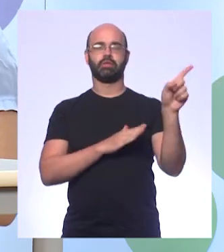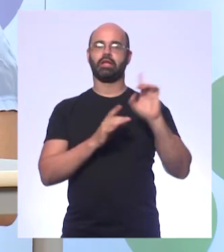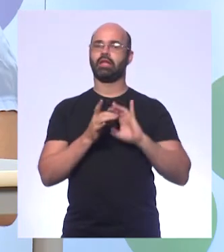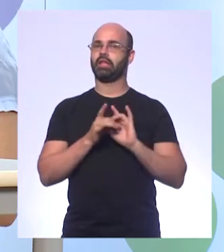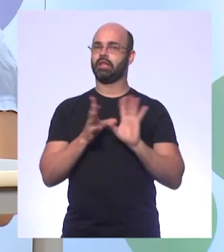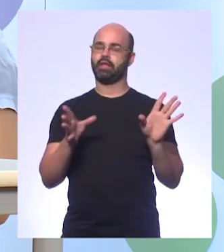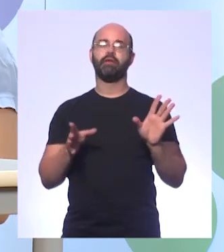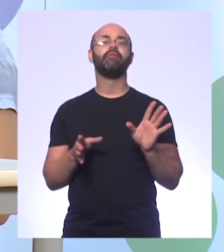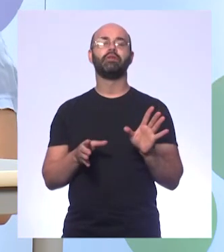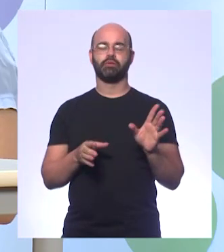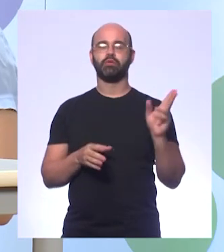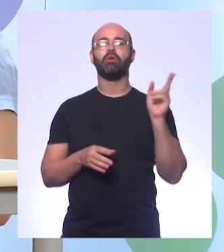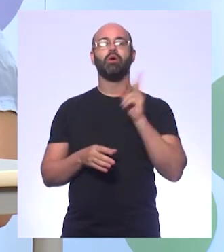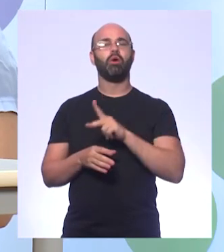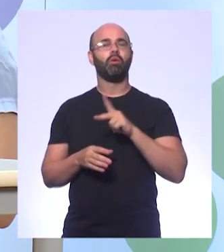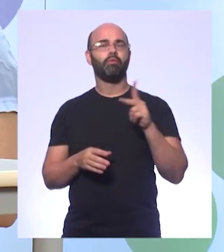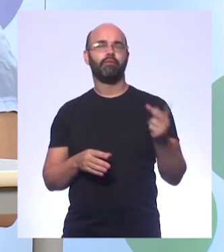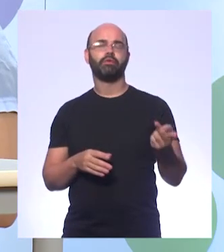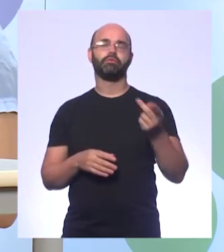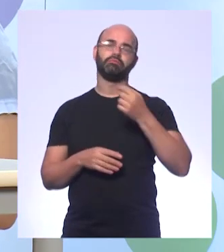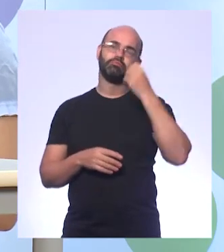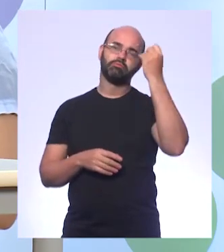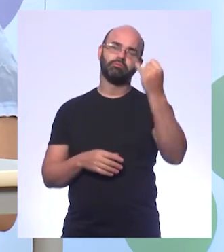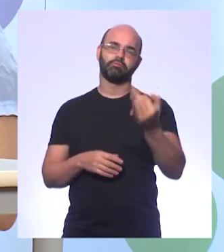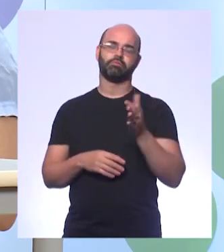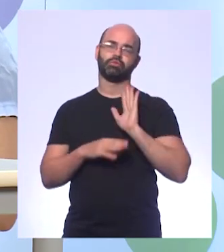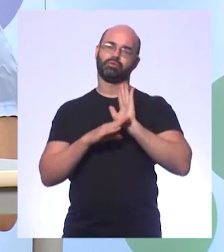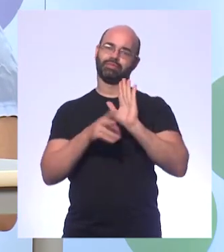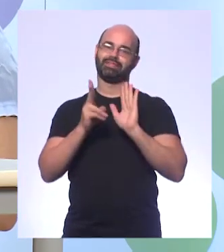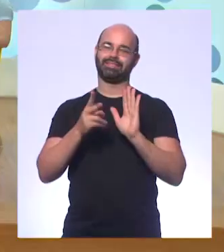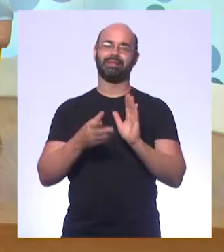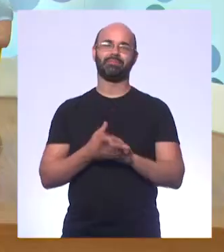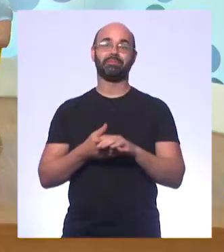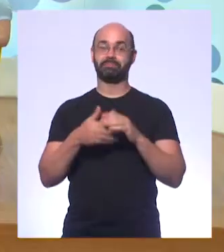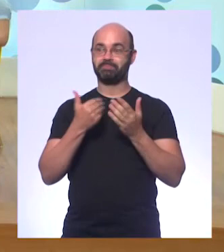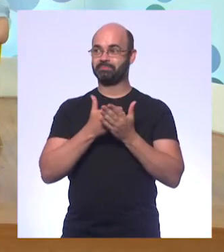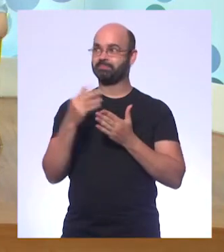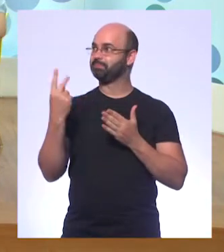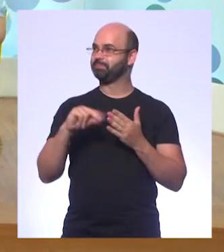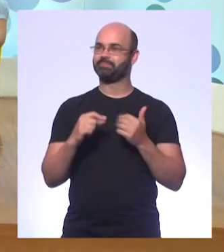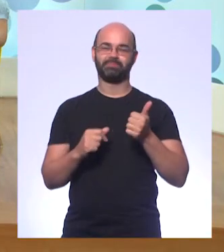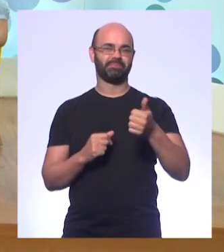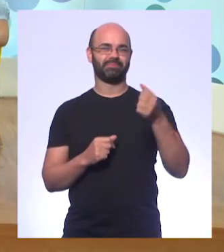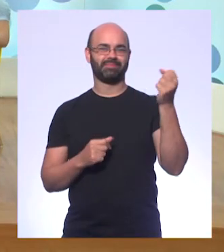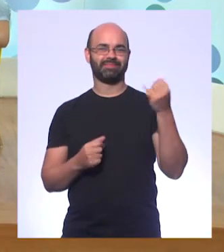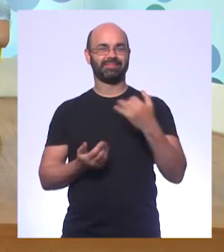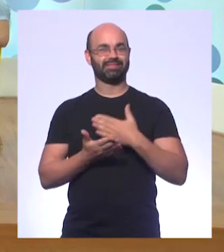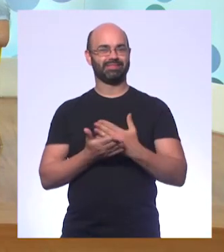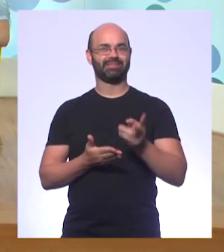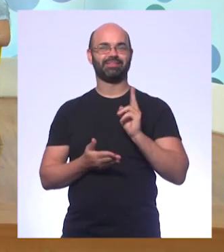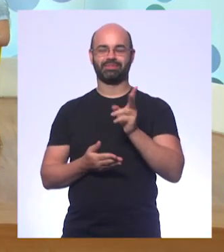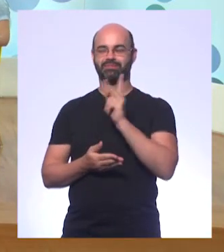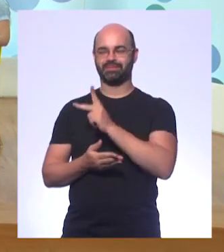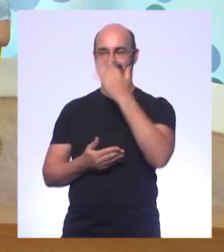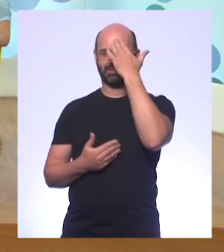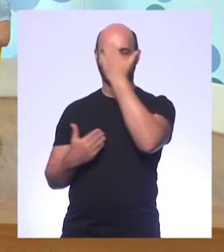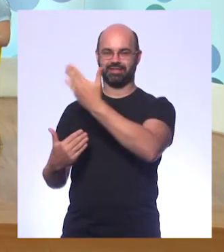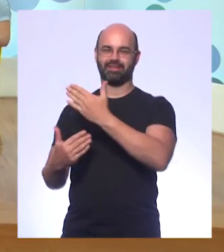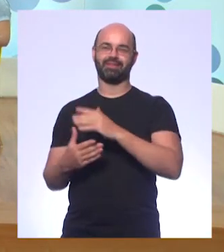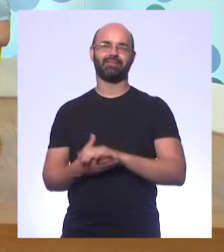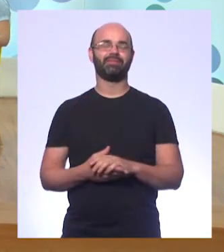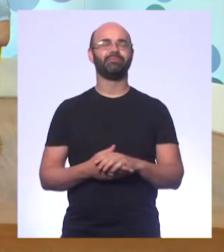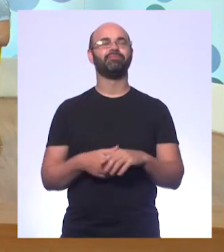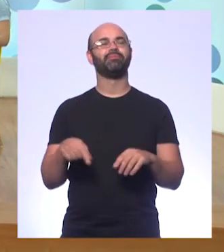estão aptos para responderem aí as suas dúvidas. Vamos lá, Ed? Vamos lá, obrigado, professora. Então, assim, essa aula ela tem um formato um